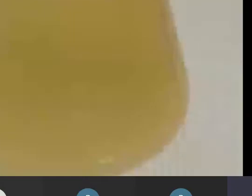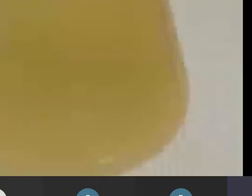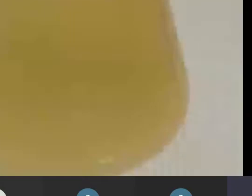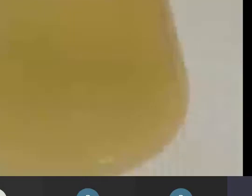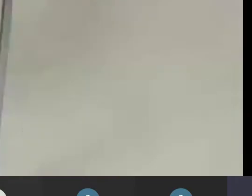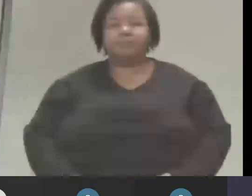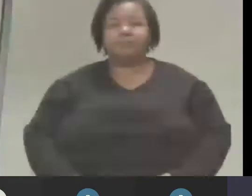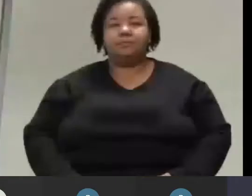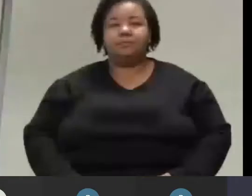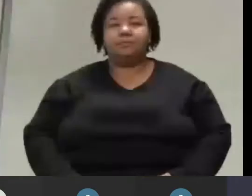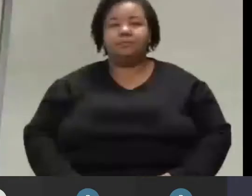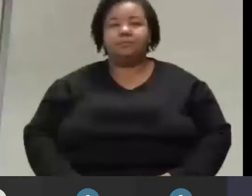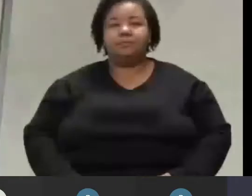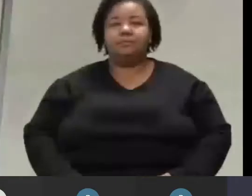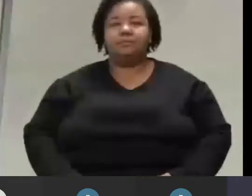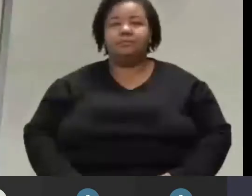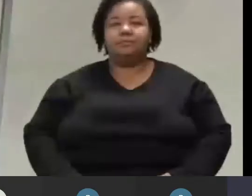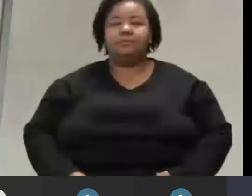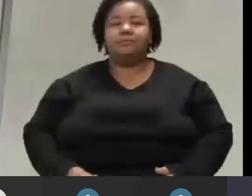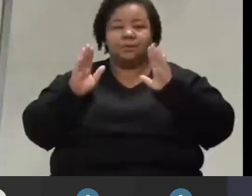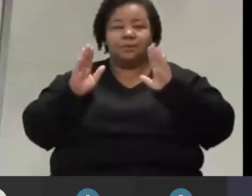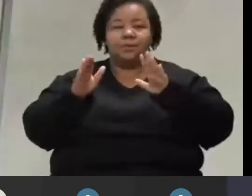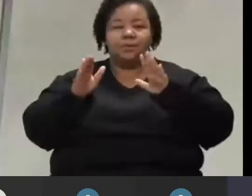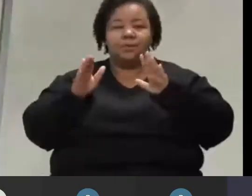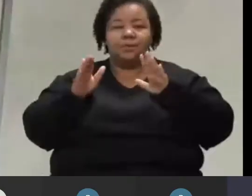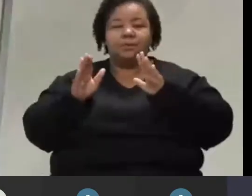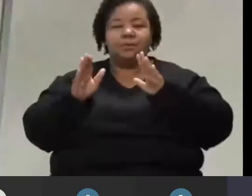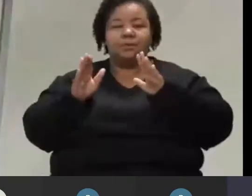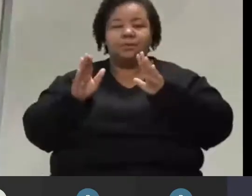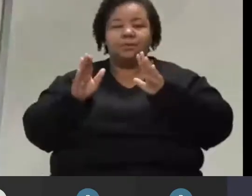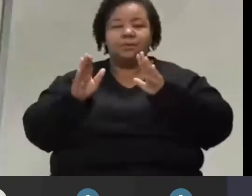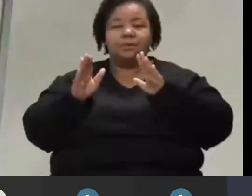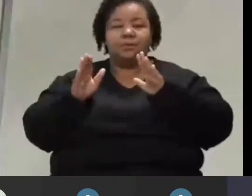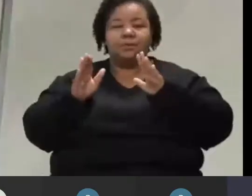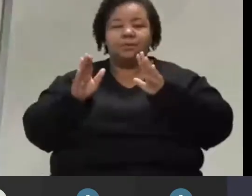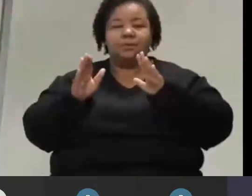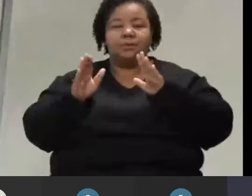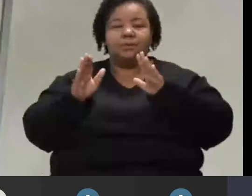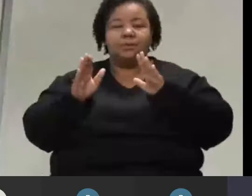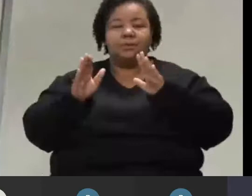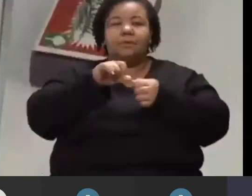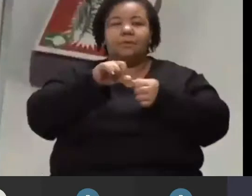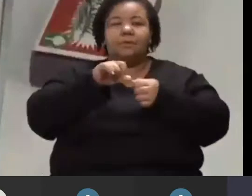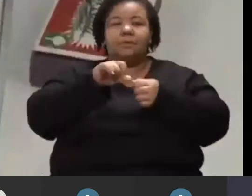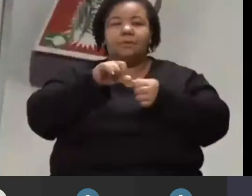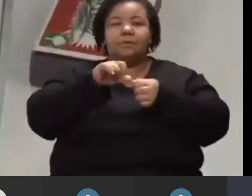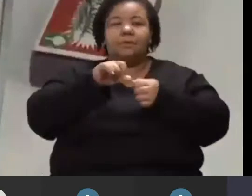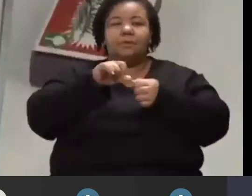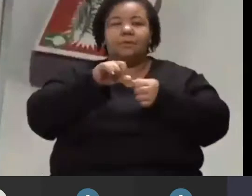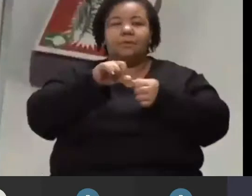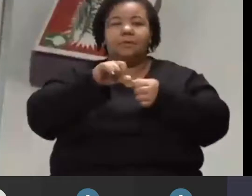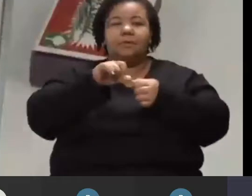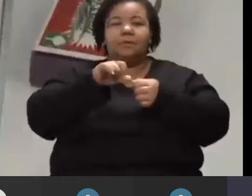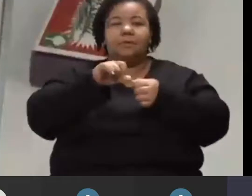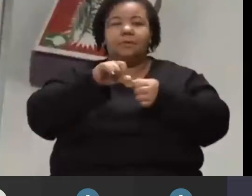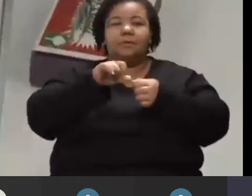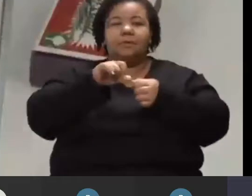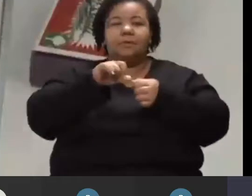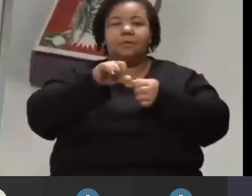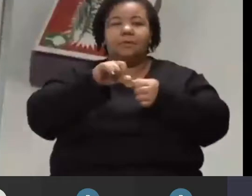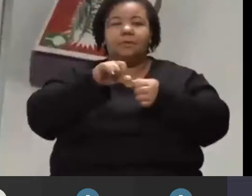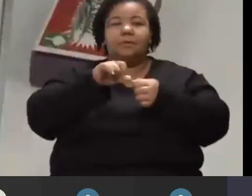Então, aí nós temos o nosso meio pronto. E agora você precisa realizar a fusão. E aí a